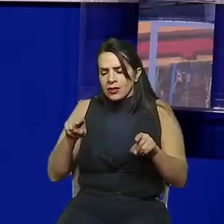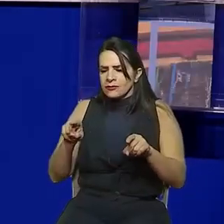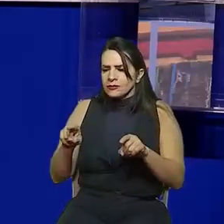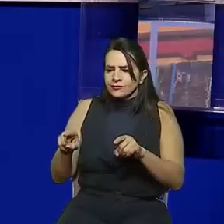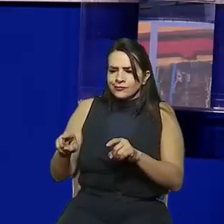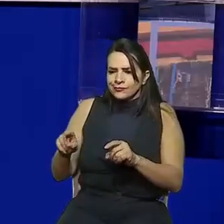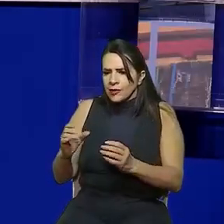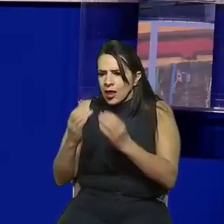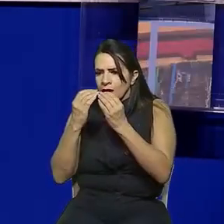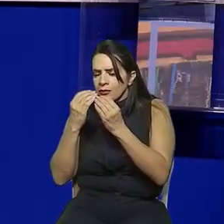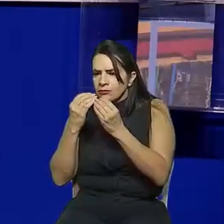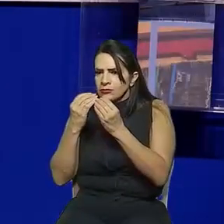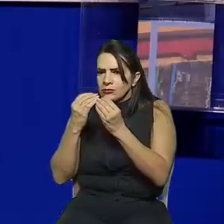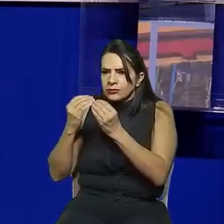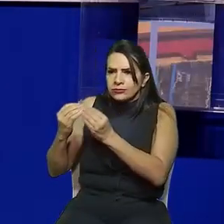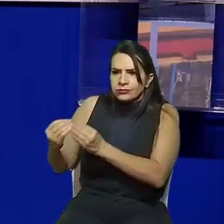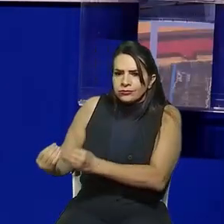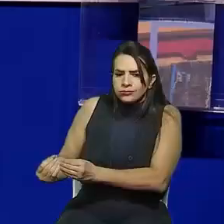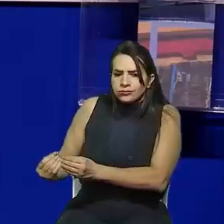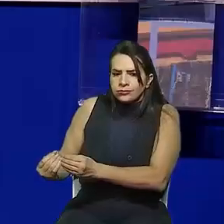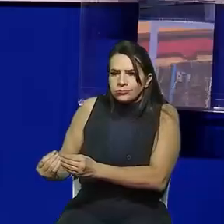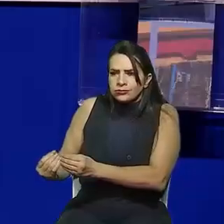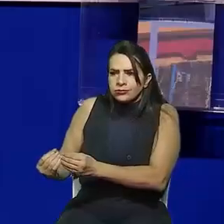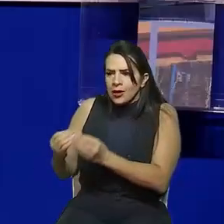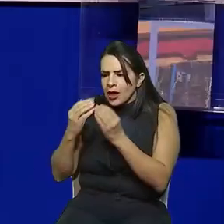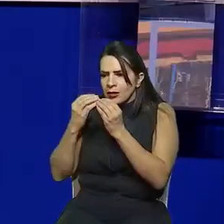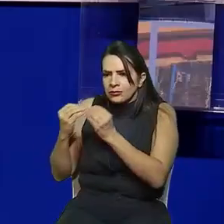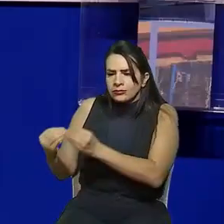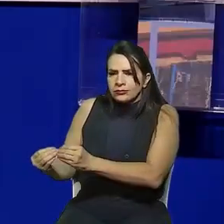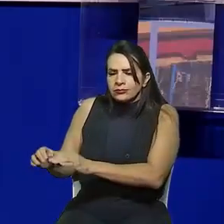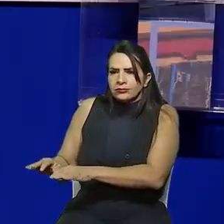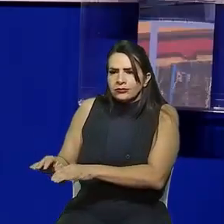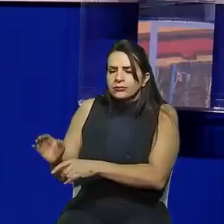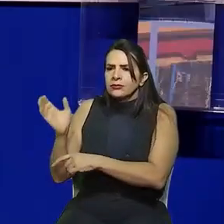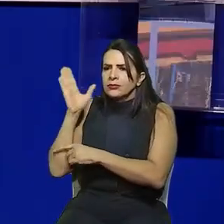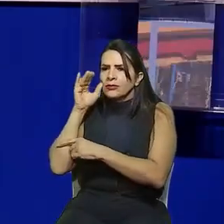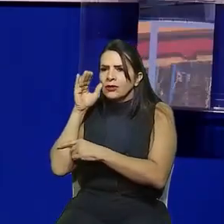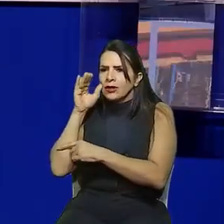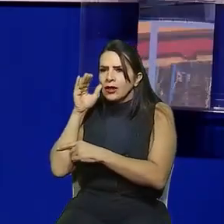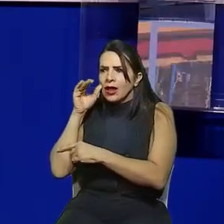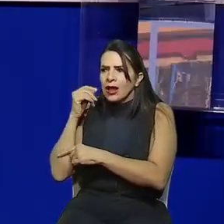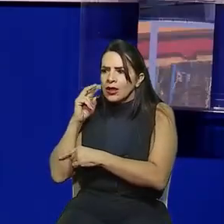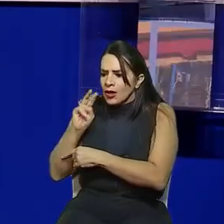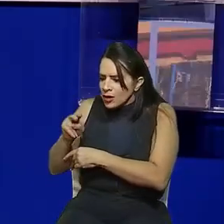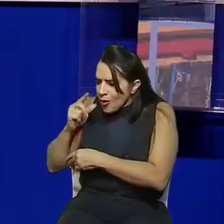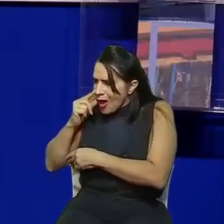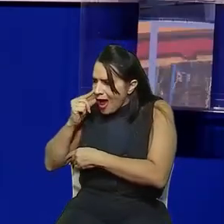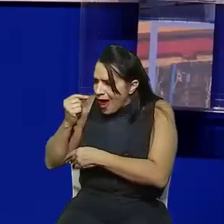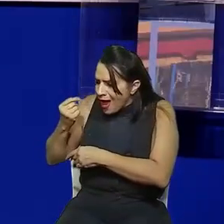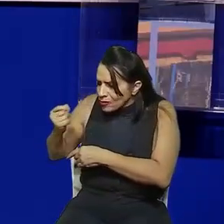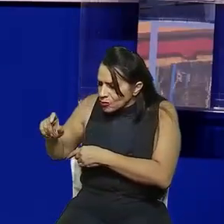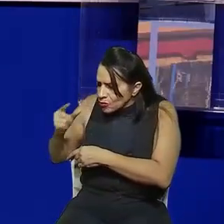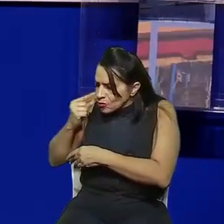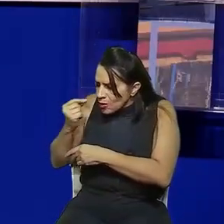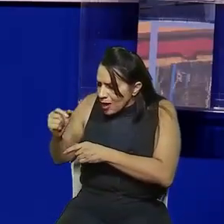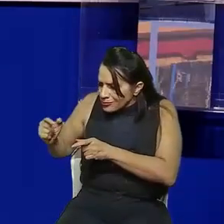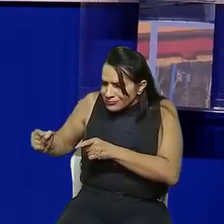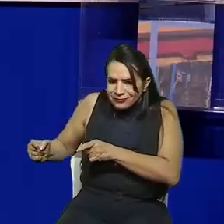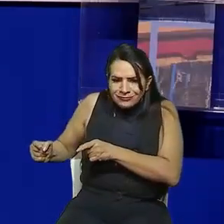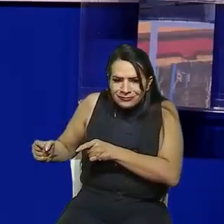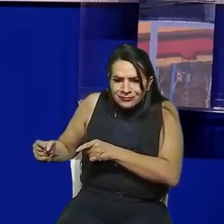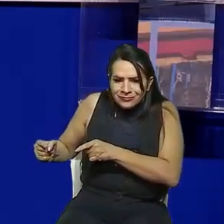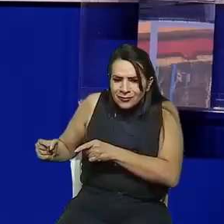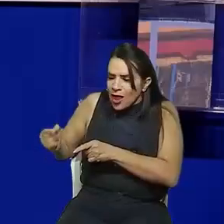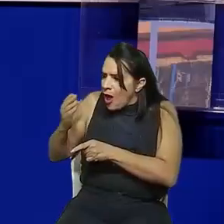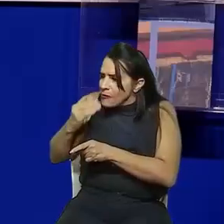muito interessante o filme, eu ouvi assim uma coisa, eu olhei, tinha um rato desse tamanho comendo o sanduíche.